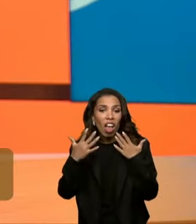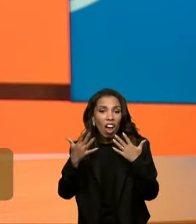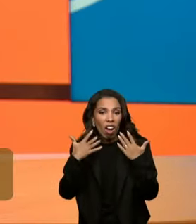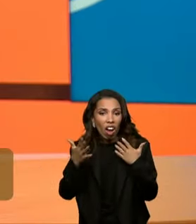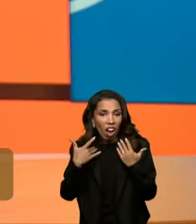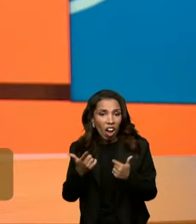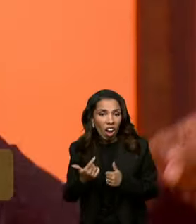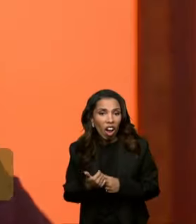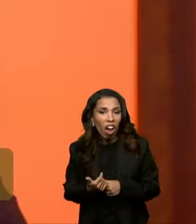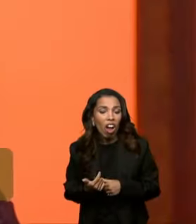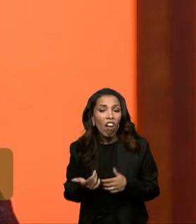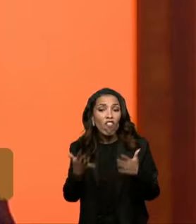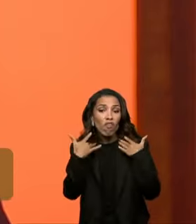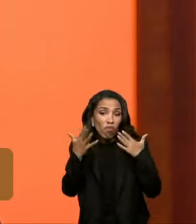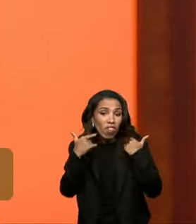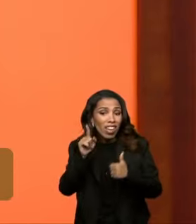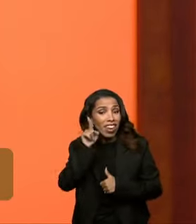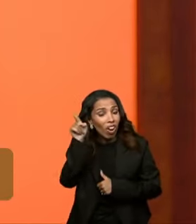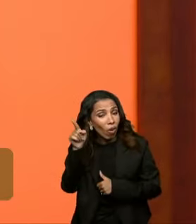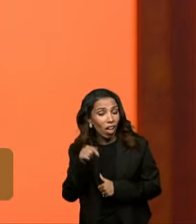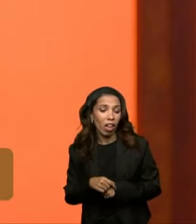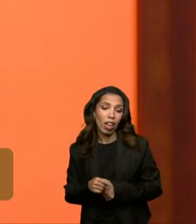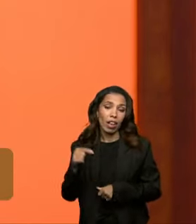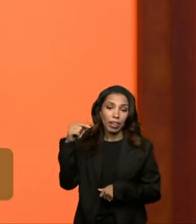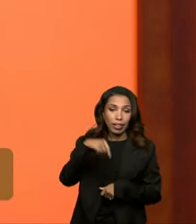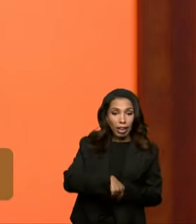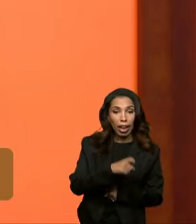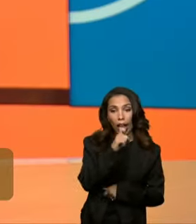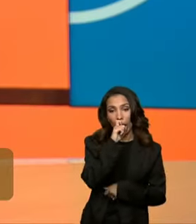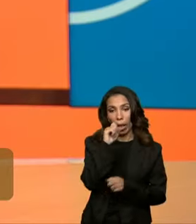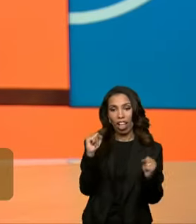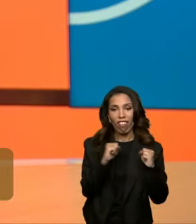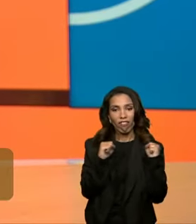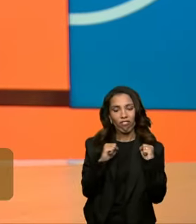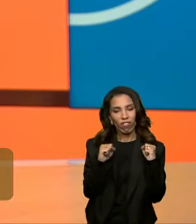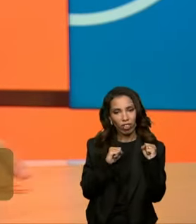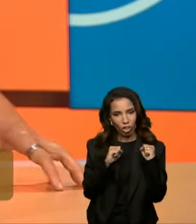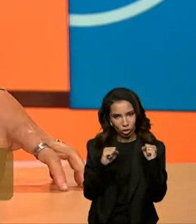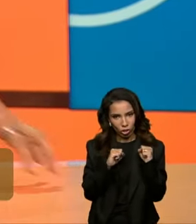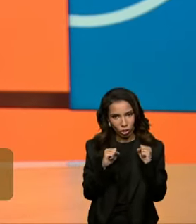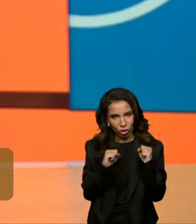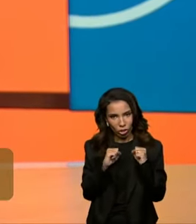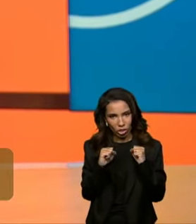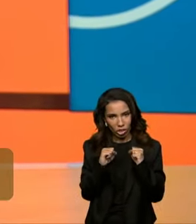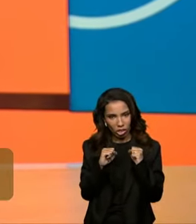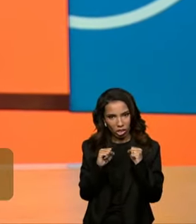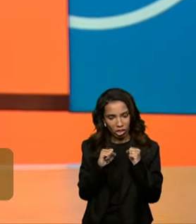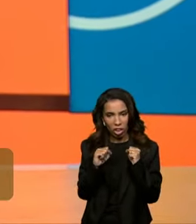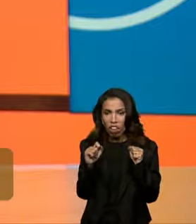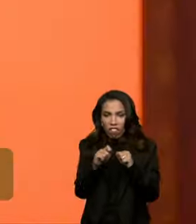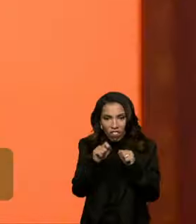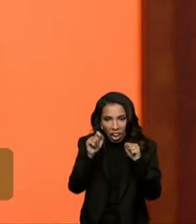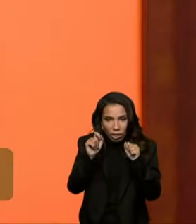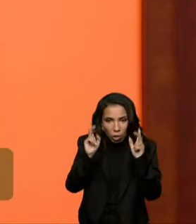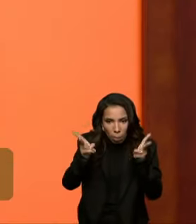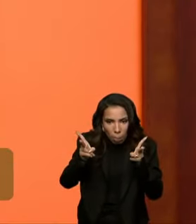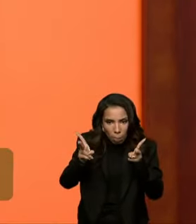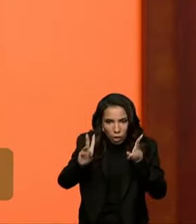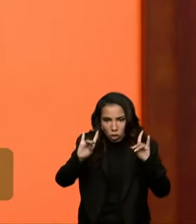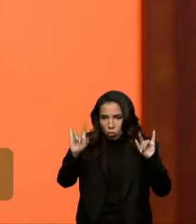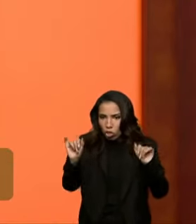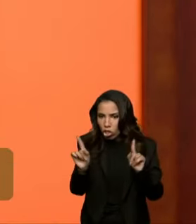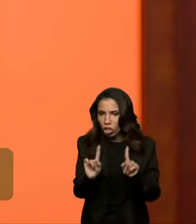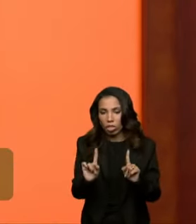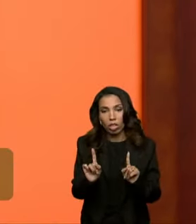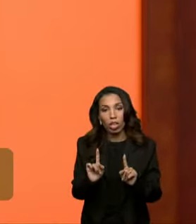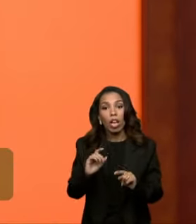então. Exatamente. E aqui é inverno, entendeu? E o que então, que lá não faz na mesma data daqui. Não, entendi.